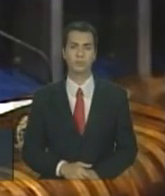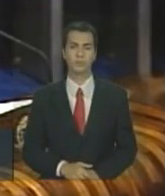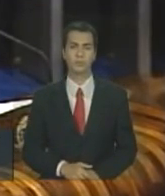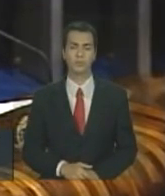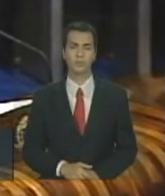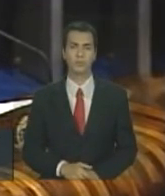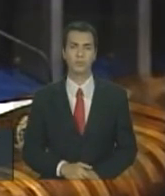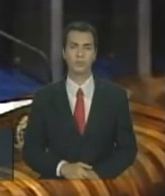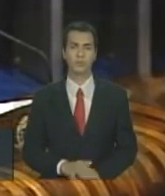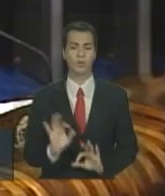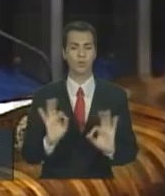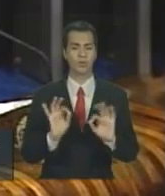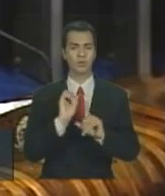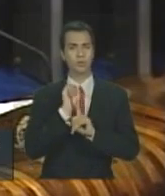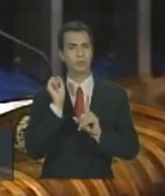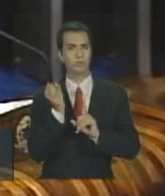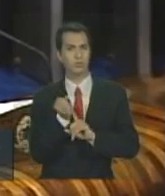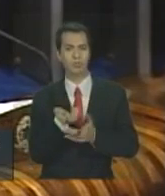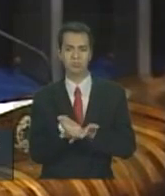organização social ocorre.